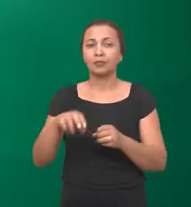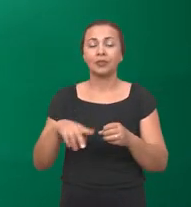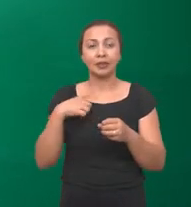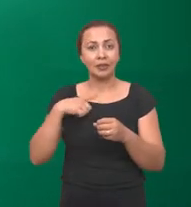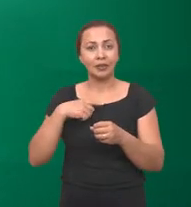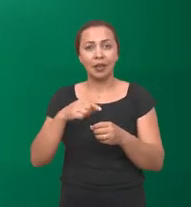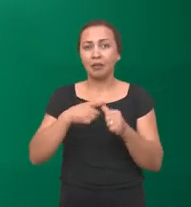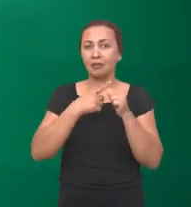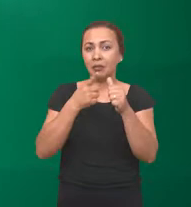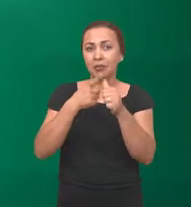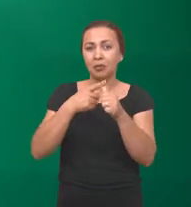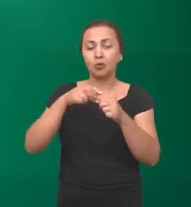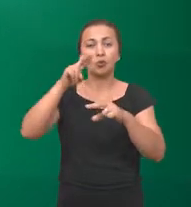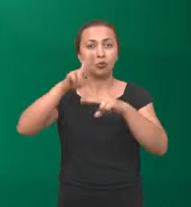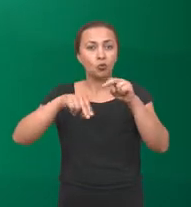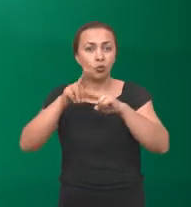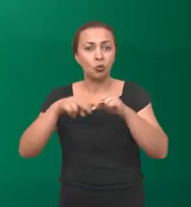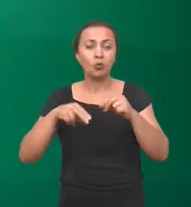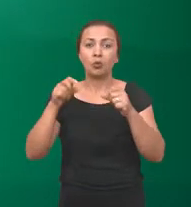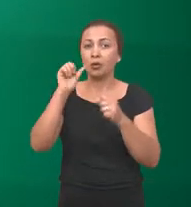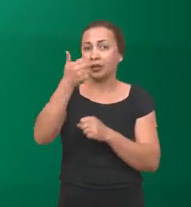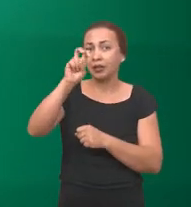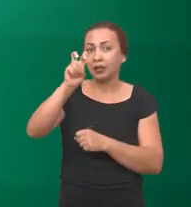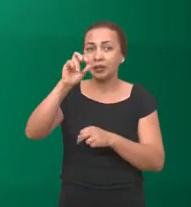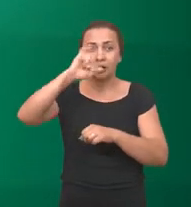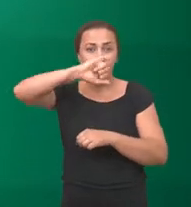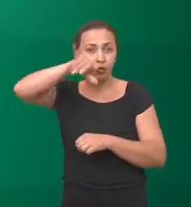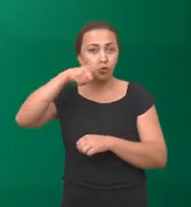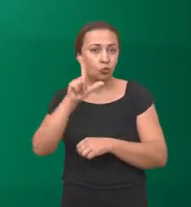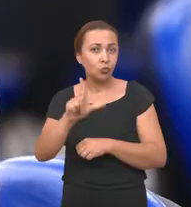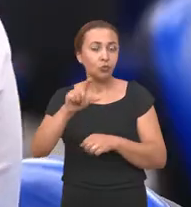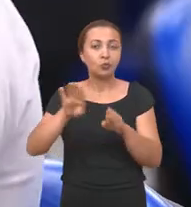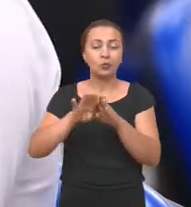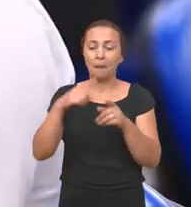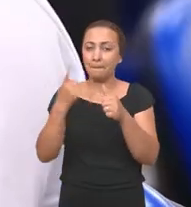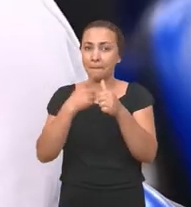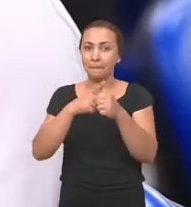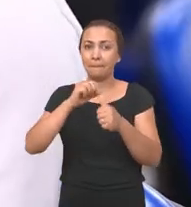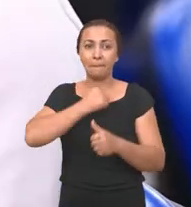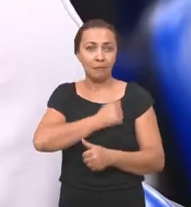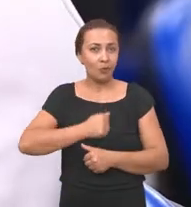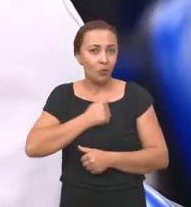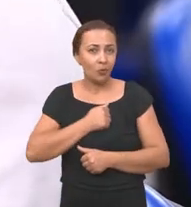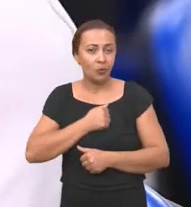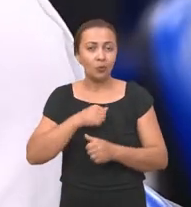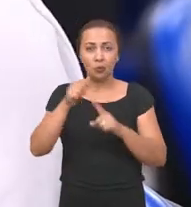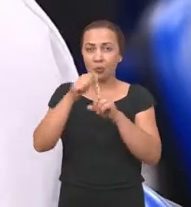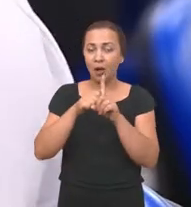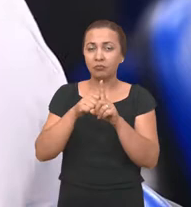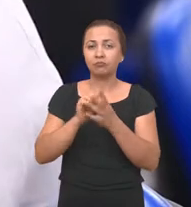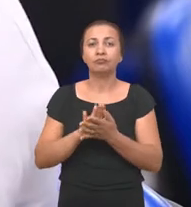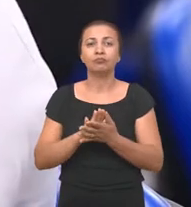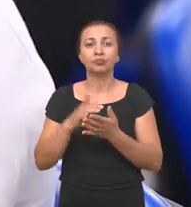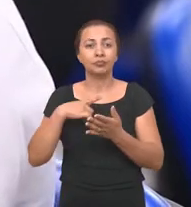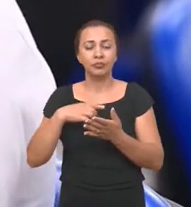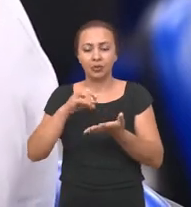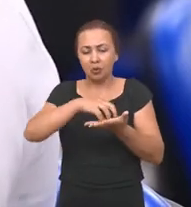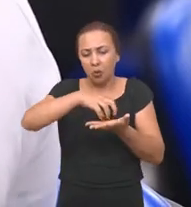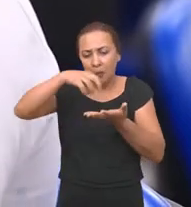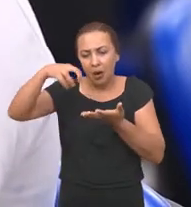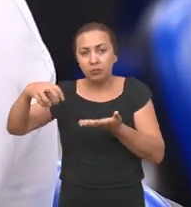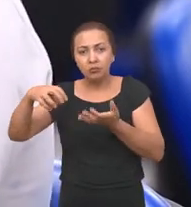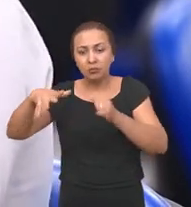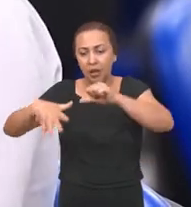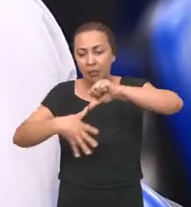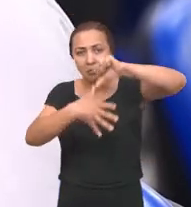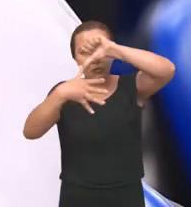de 1º de julho, 15 de julho e 1º de agosto. E aí, nestes, eu detectei que no mundo o